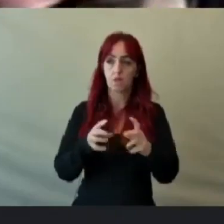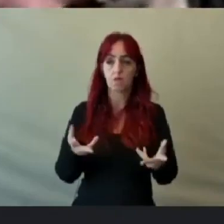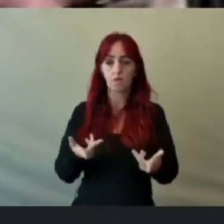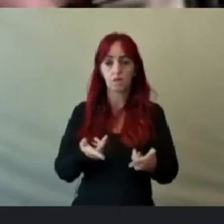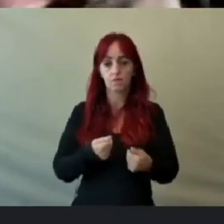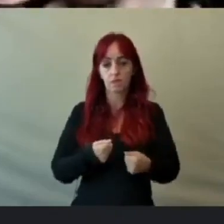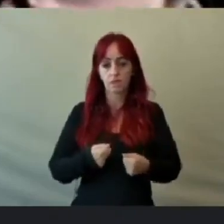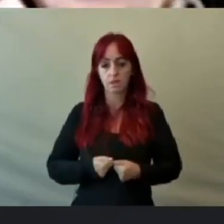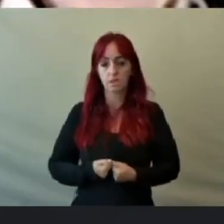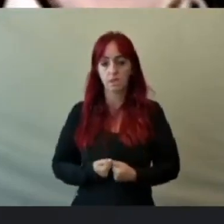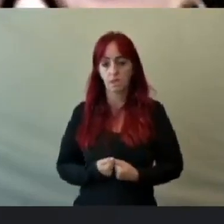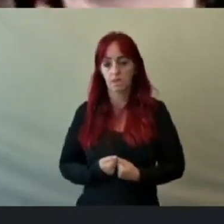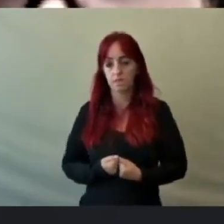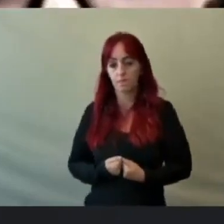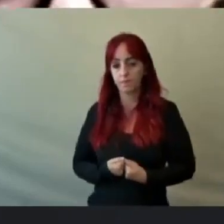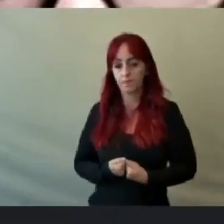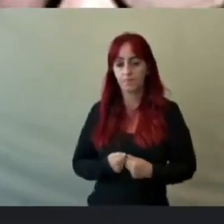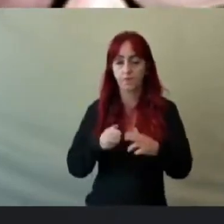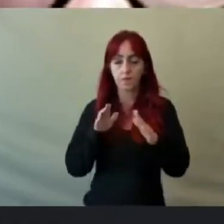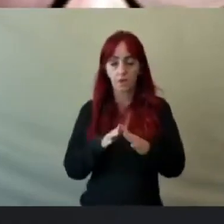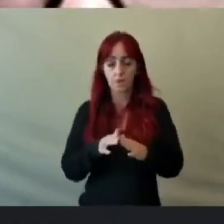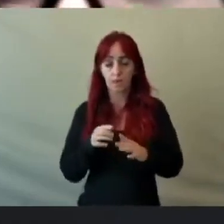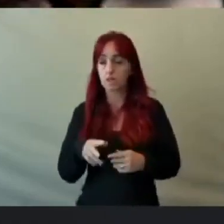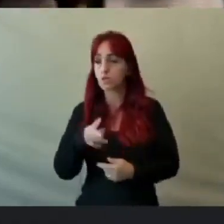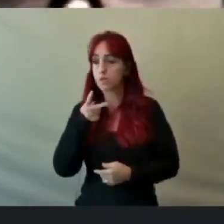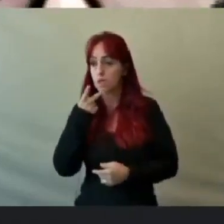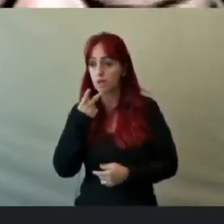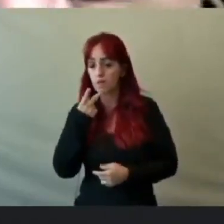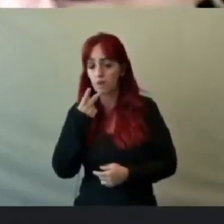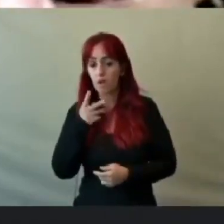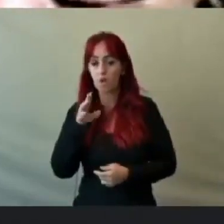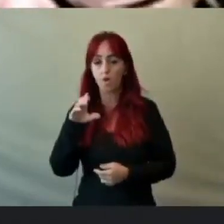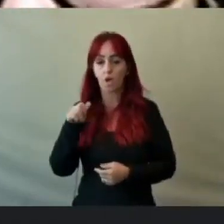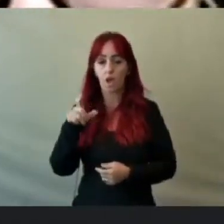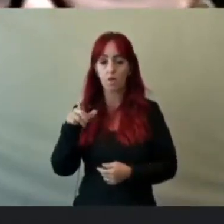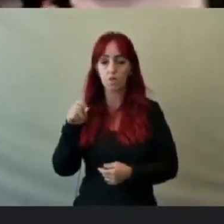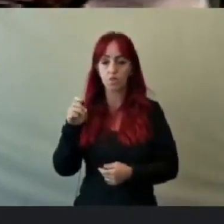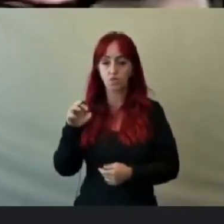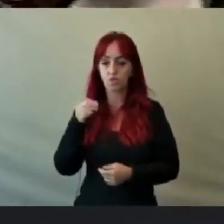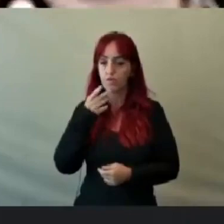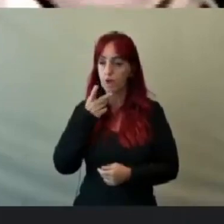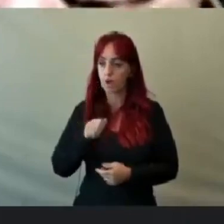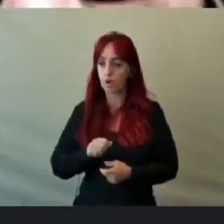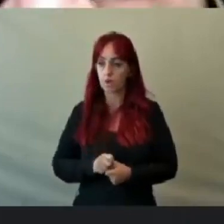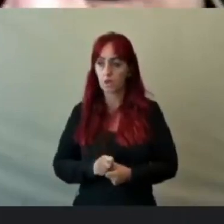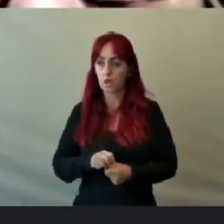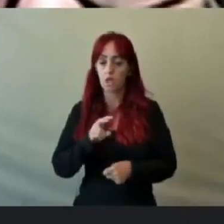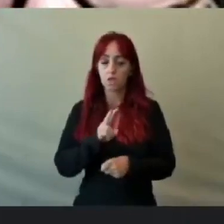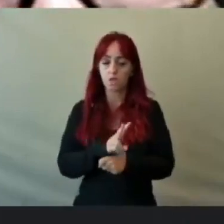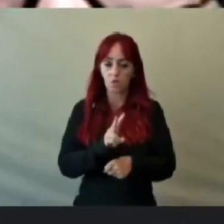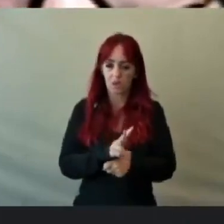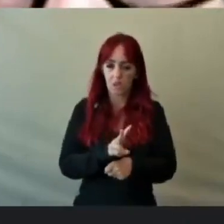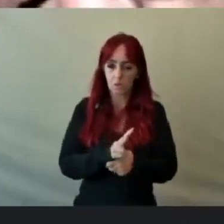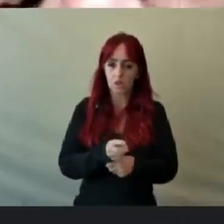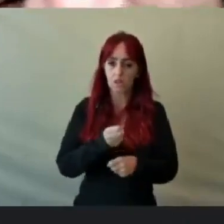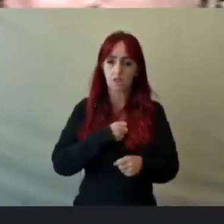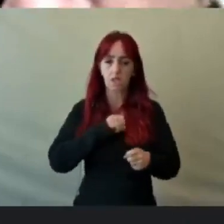traz né de cuidadores que são assediados que vivenciam violência